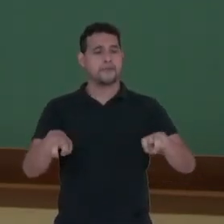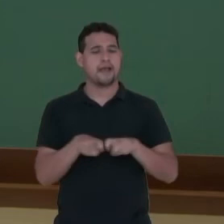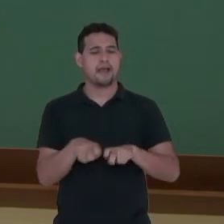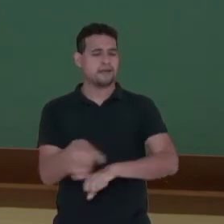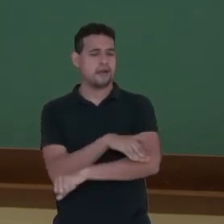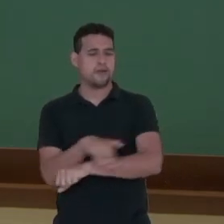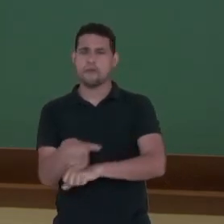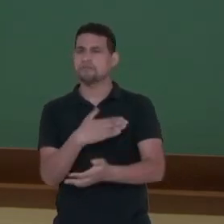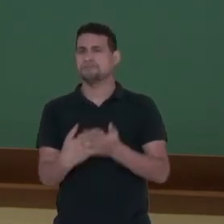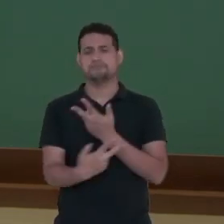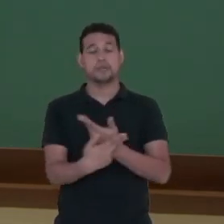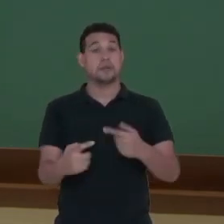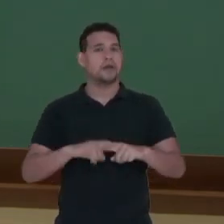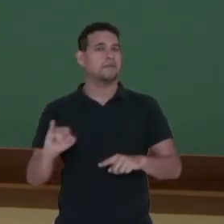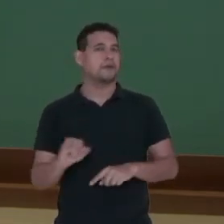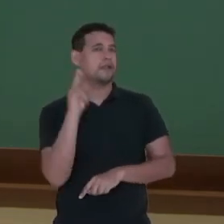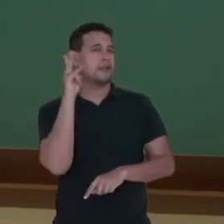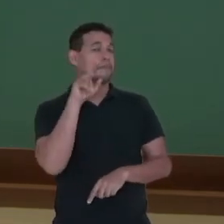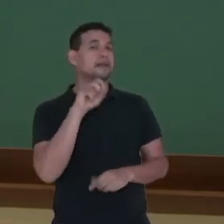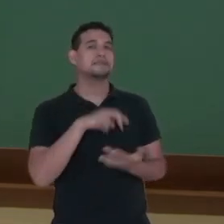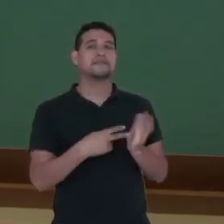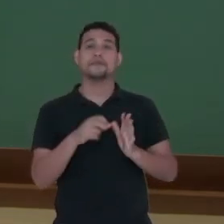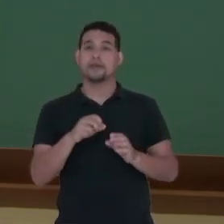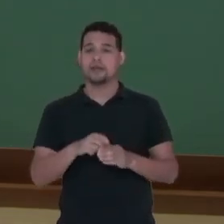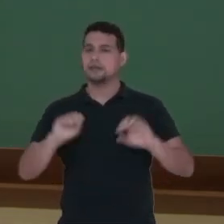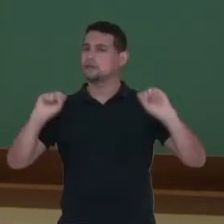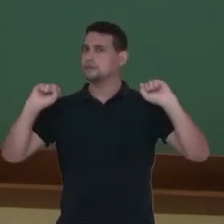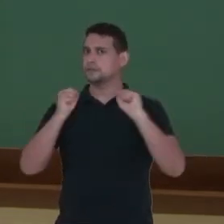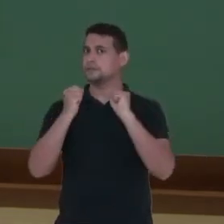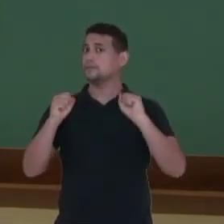rua. Lembram que ele é um esporte que você pode